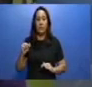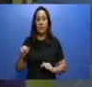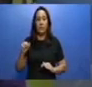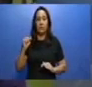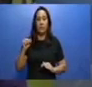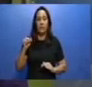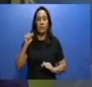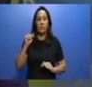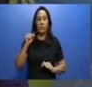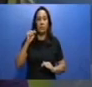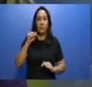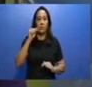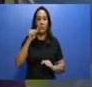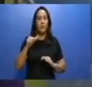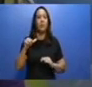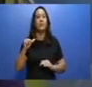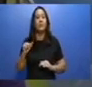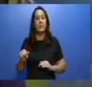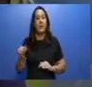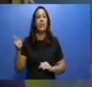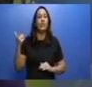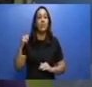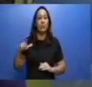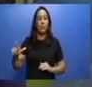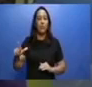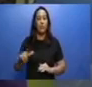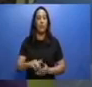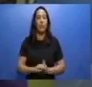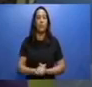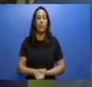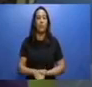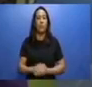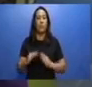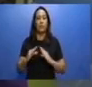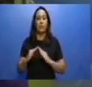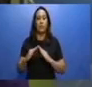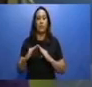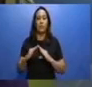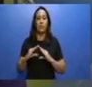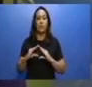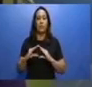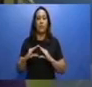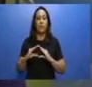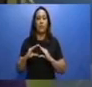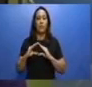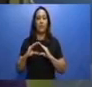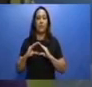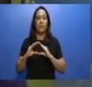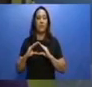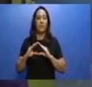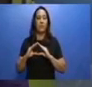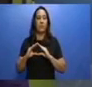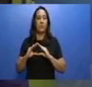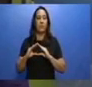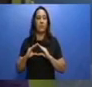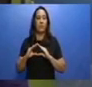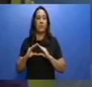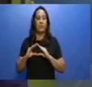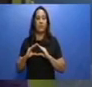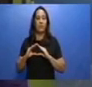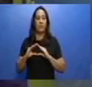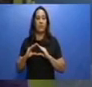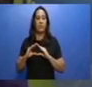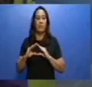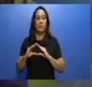Depois, essas duas pontinhas, elas têm que se encontrar bem no meio, tá vendo? Eu vou fazer aqui, tá vendo